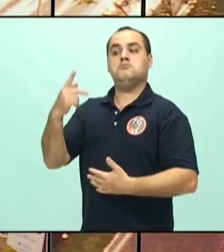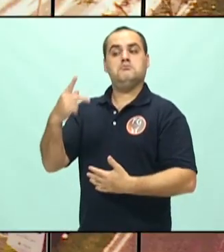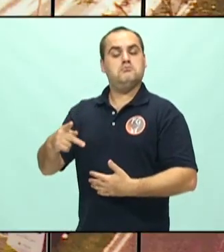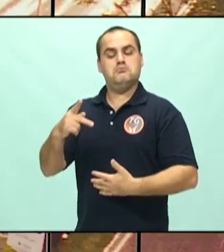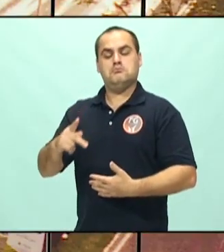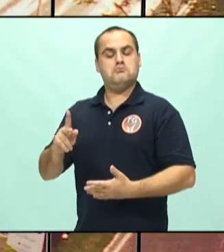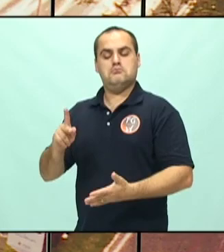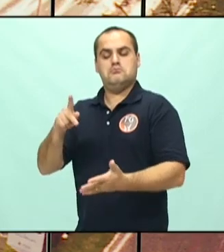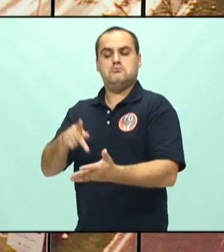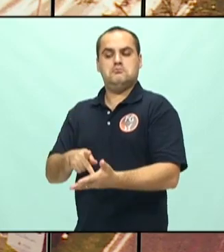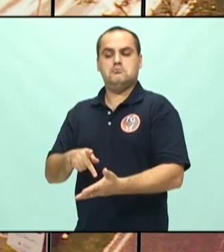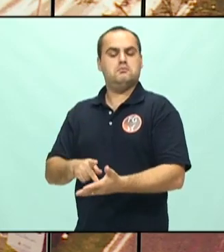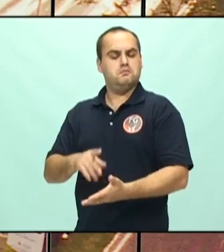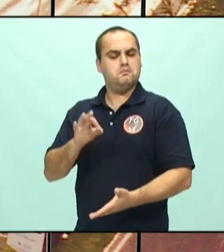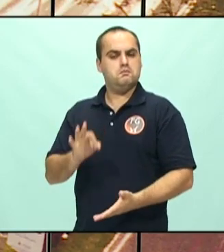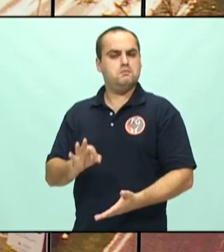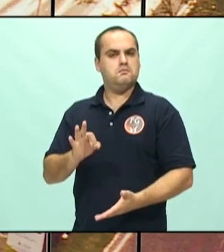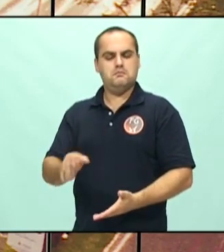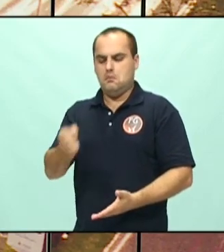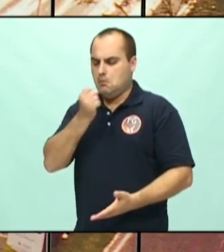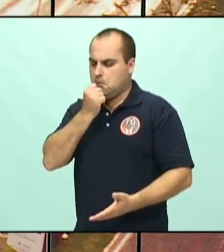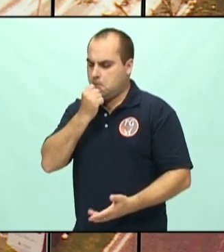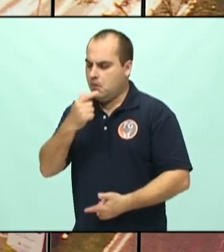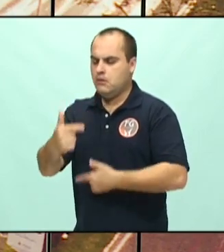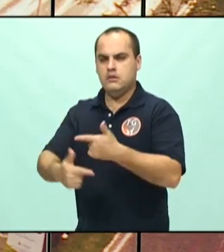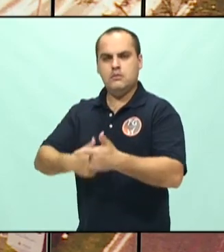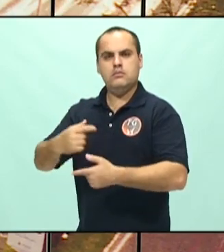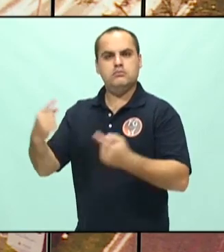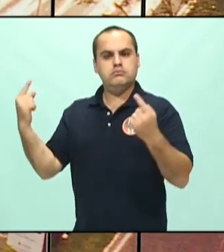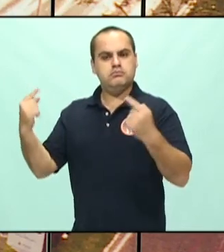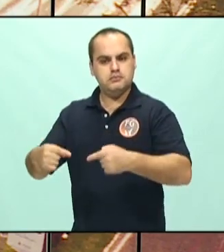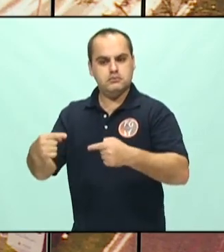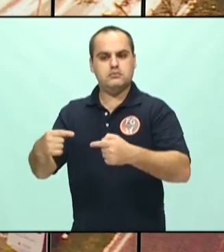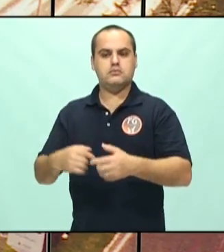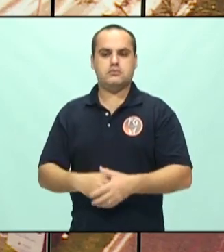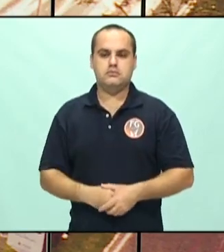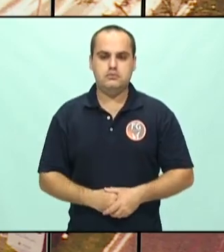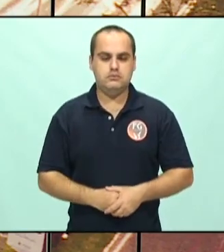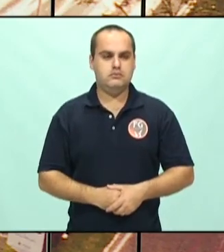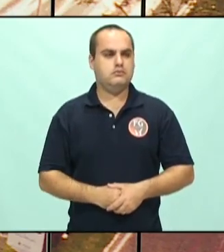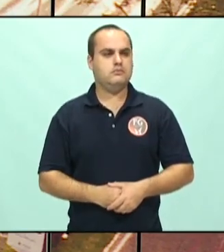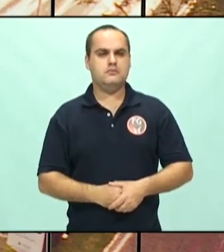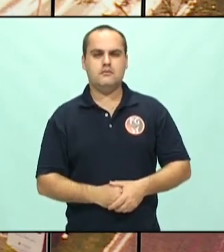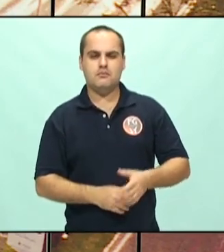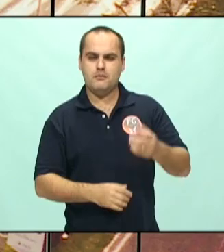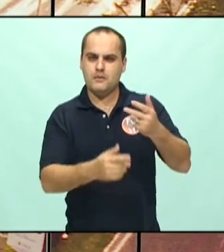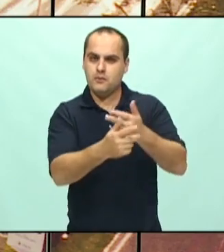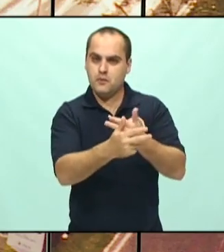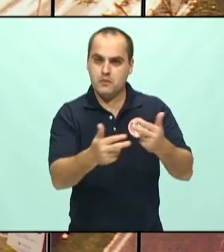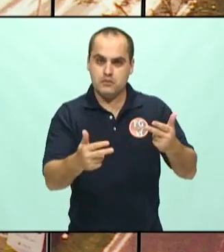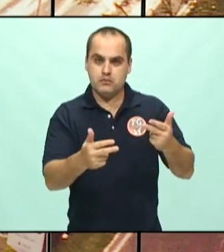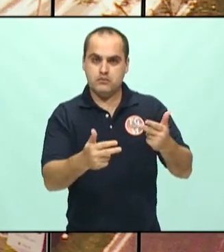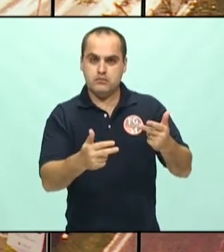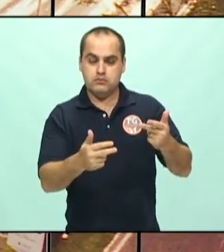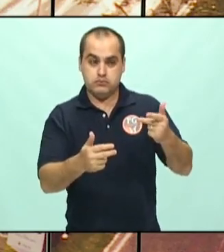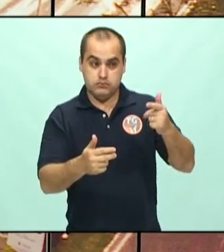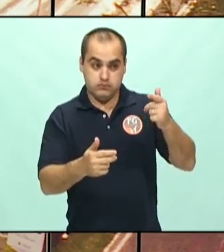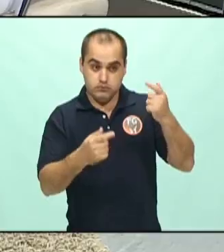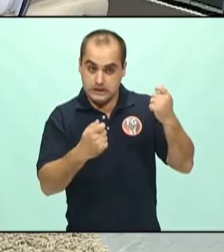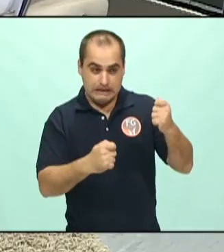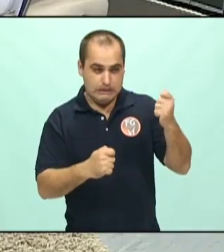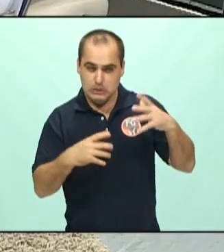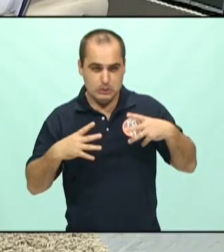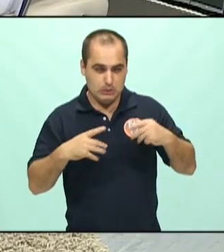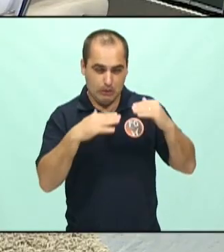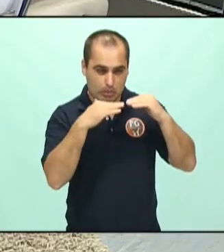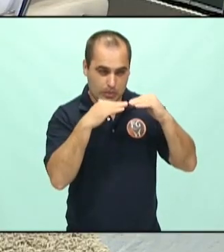feito até porque né a verdade há unanimidade sobre qualquer aspecto pra mim é burra tem que haver e